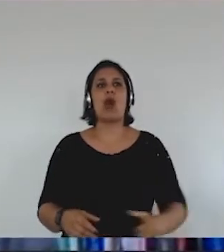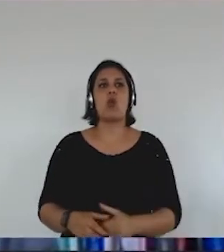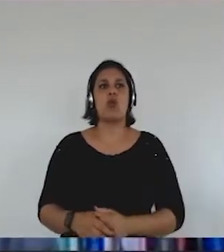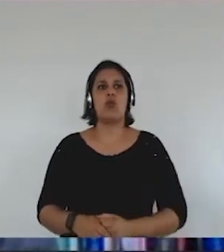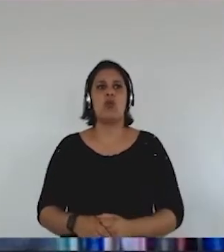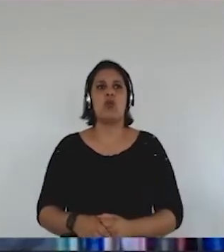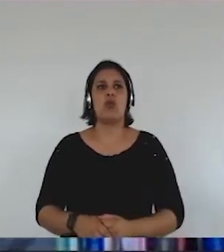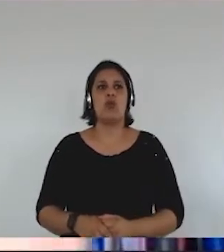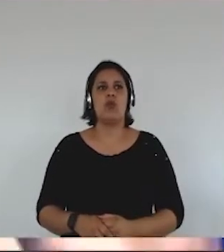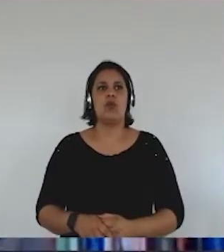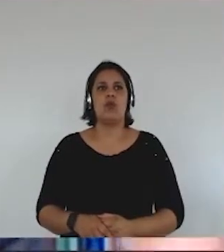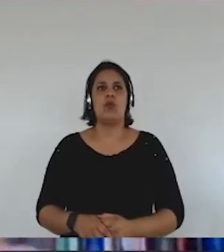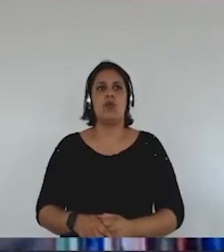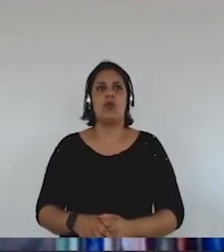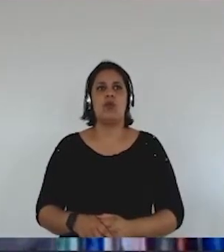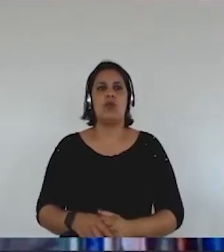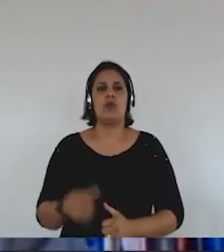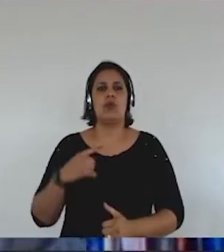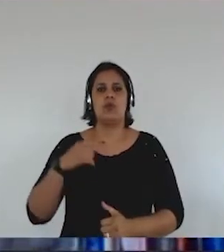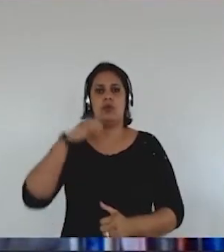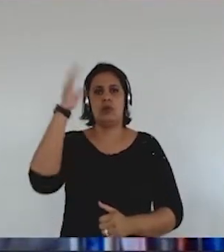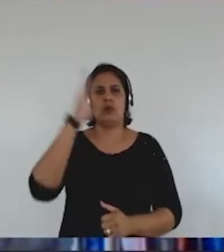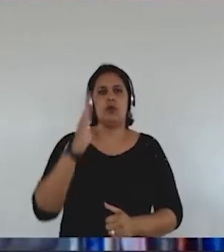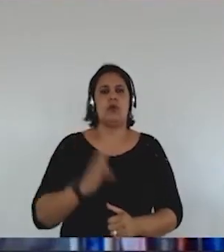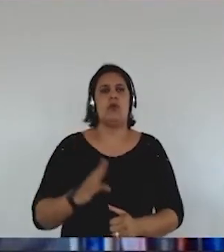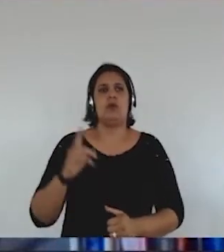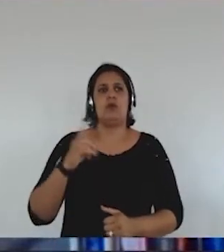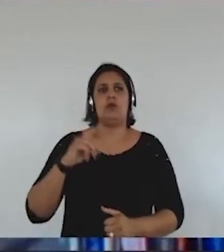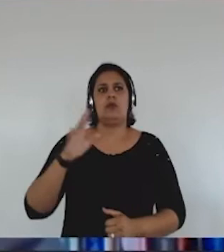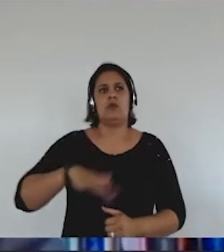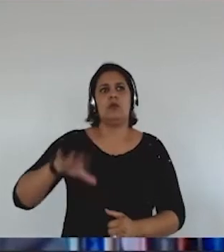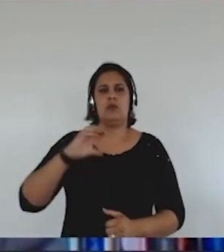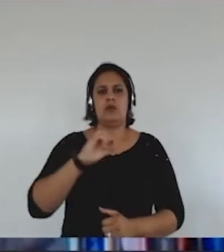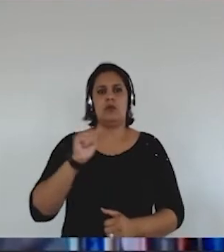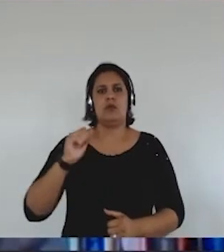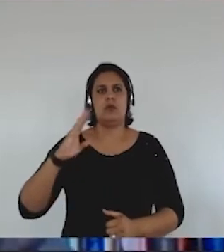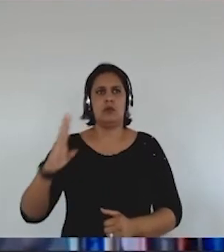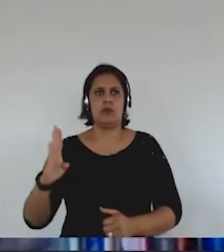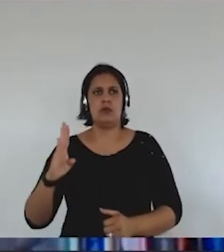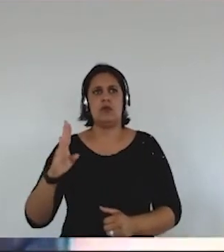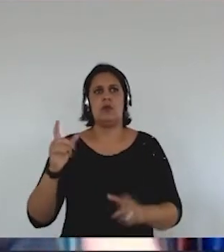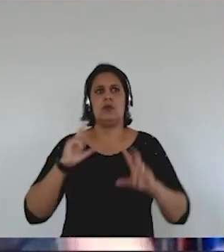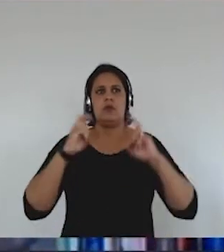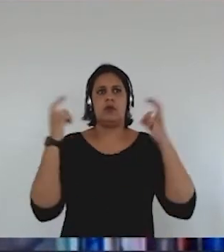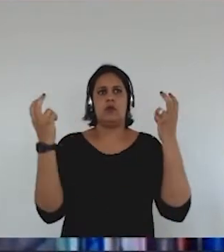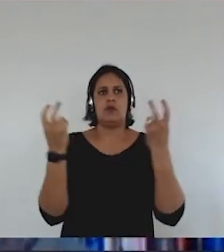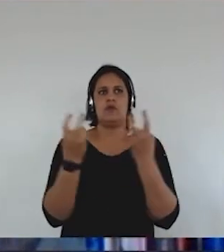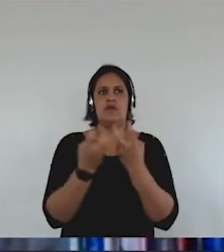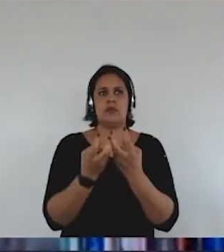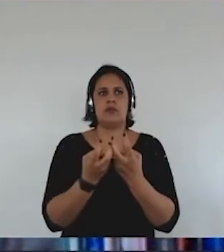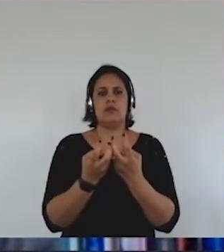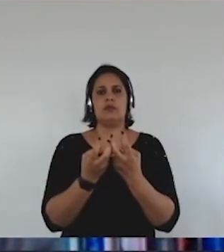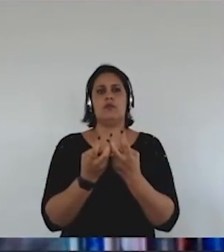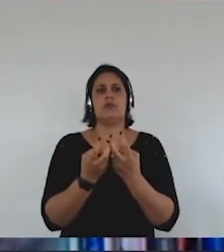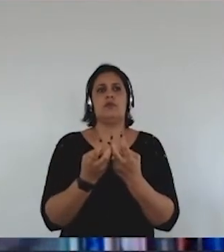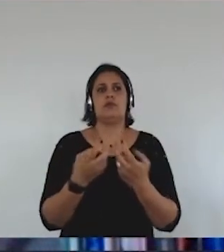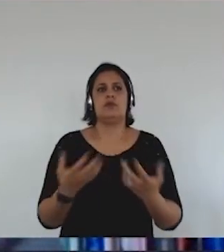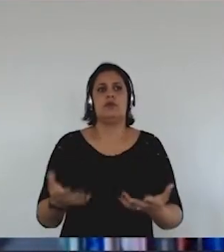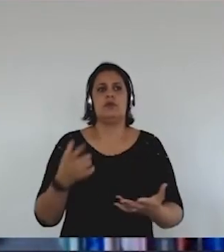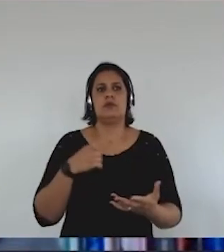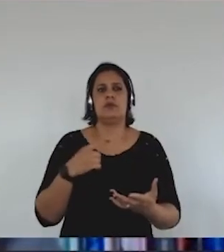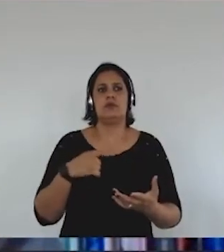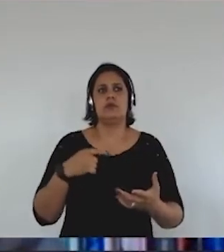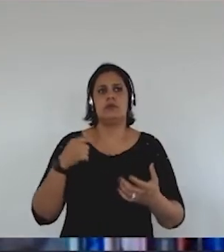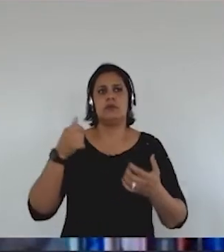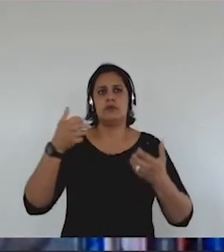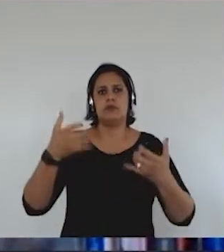entre as quais se encaixa aí a Ordem dos Advogados do Brasil, com as comissões de compliance, a nacional presidida pelo Dr. Yuri,